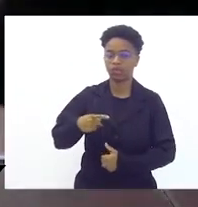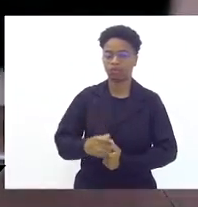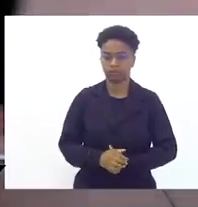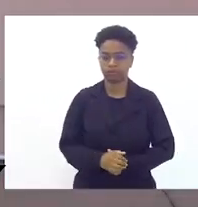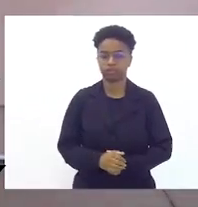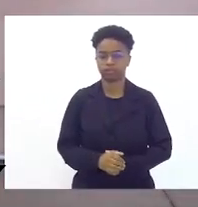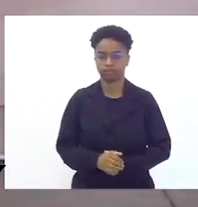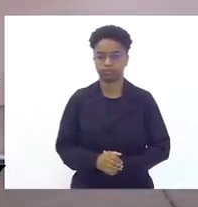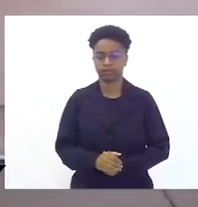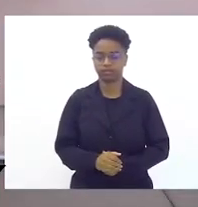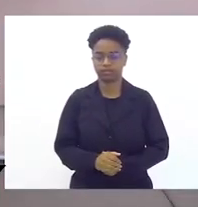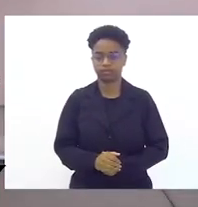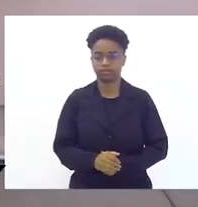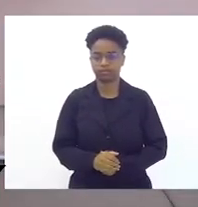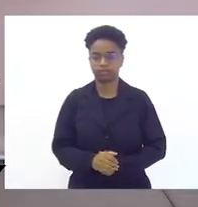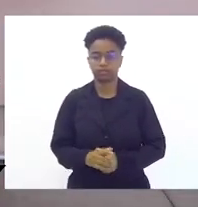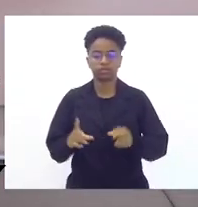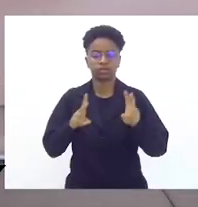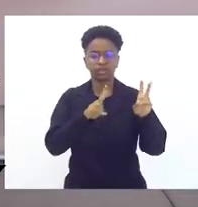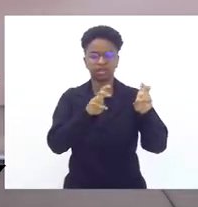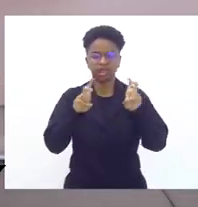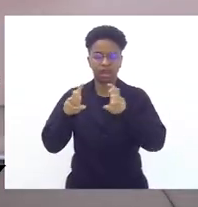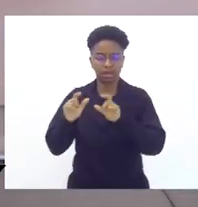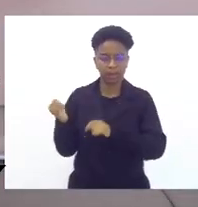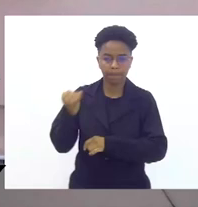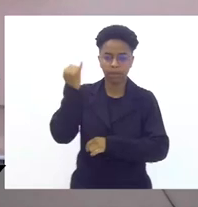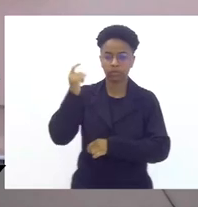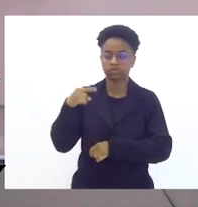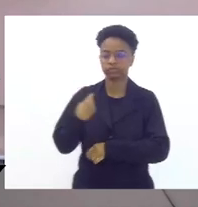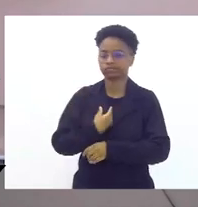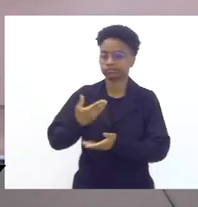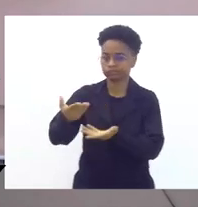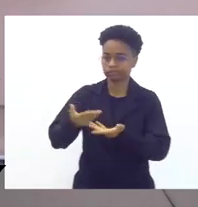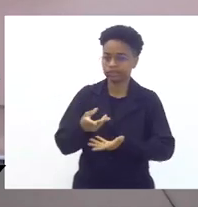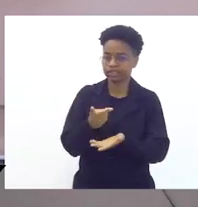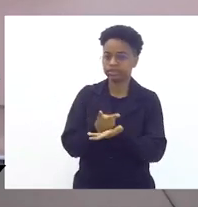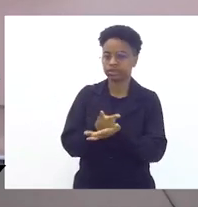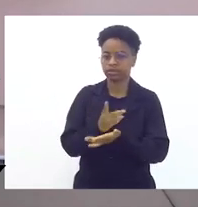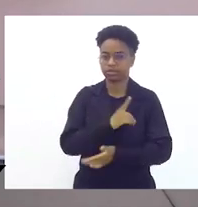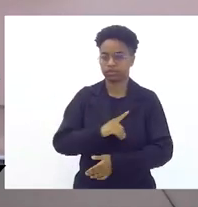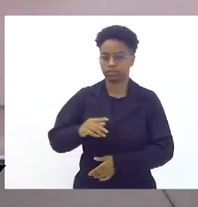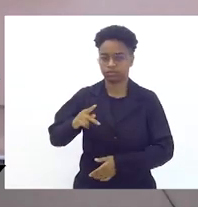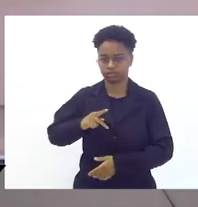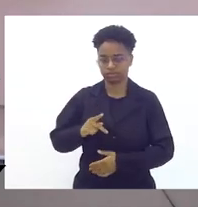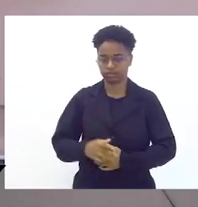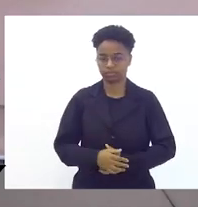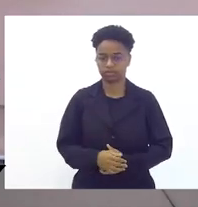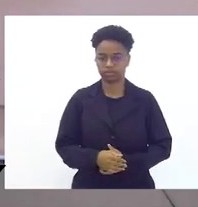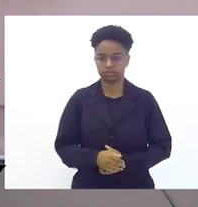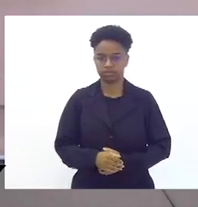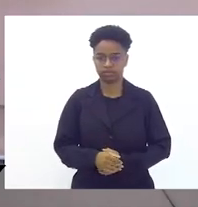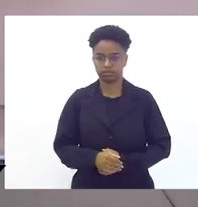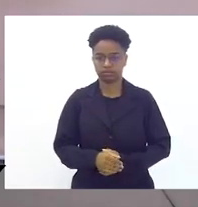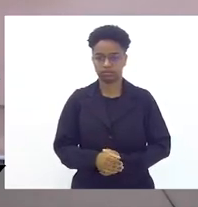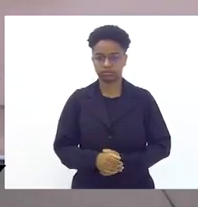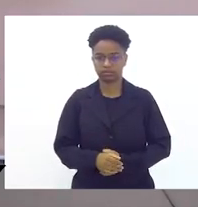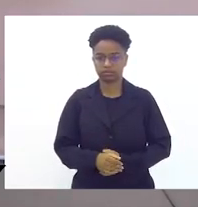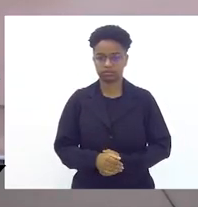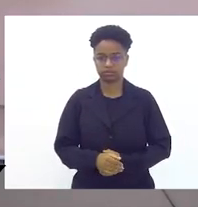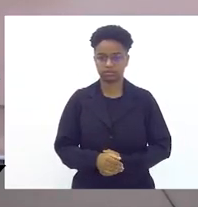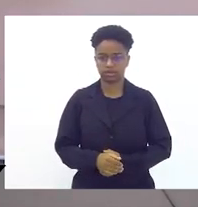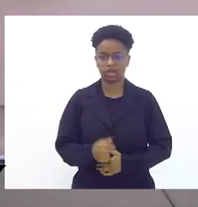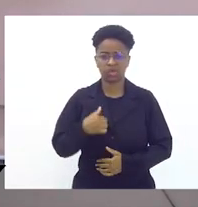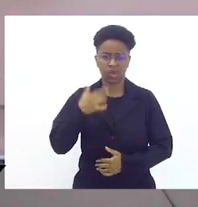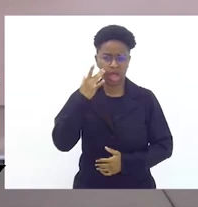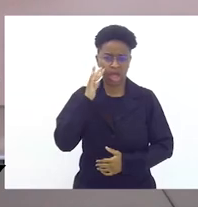tudo que é causa importante tá aqui a defensoria do nosso lado é também tem impressão que não chegou